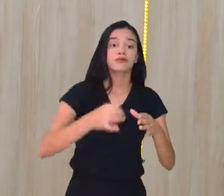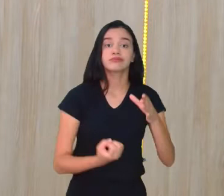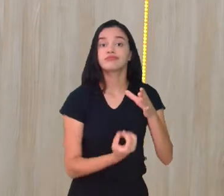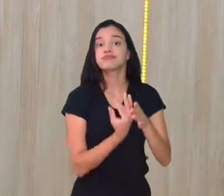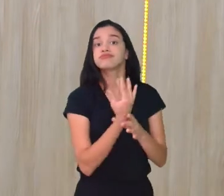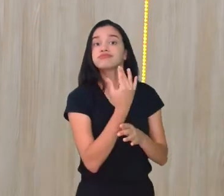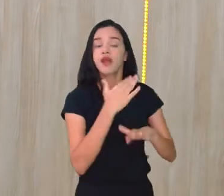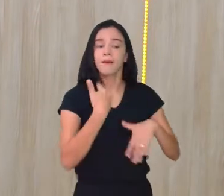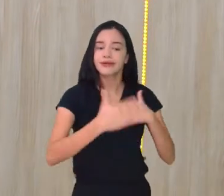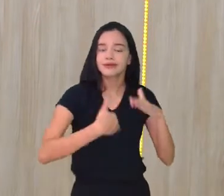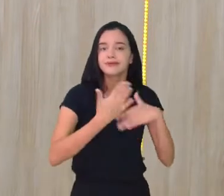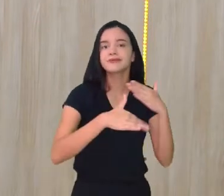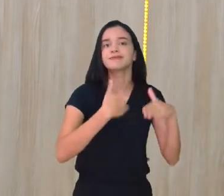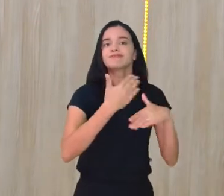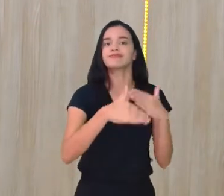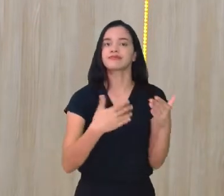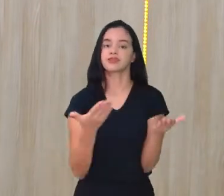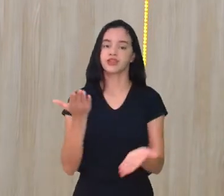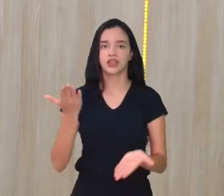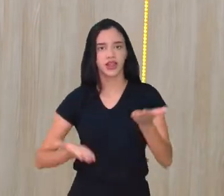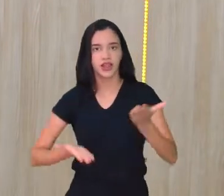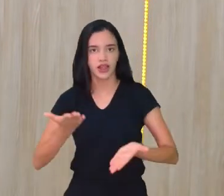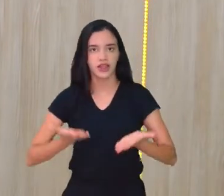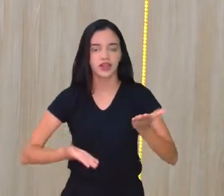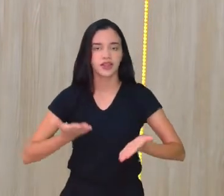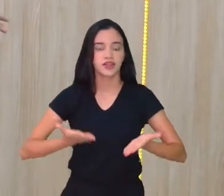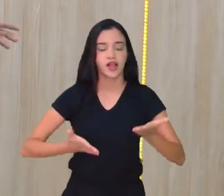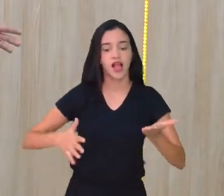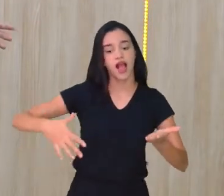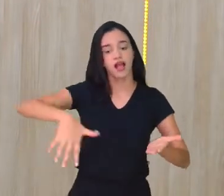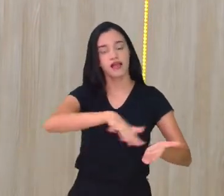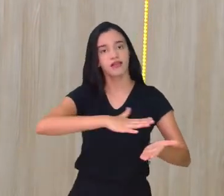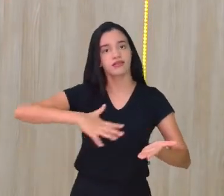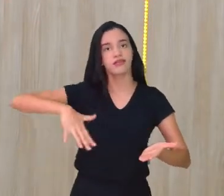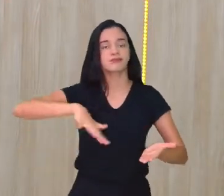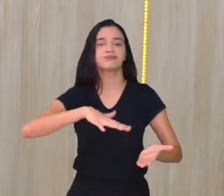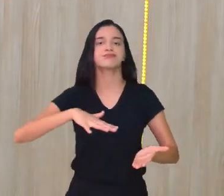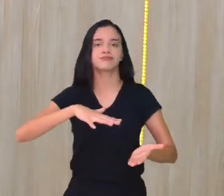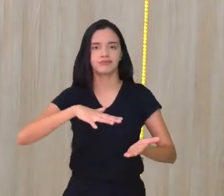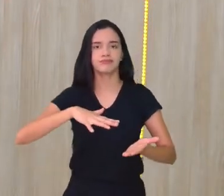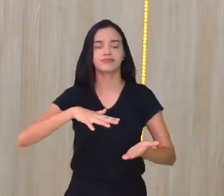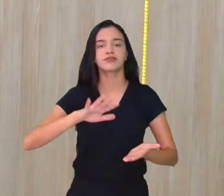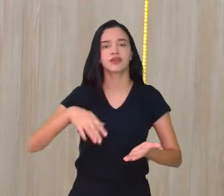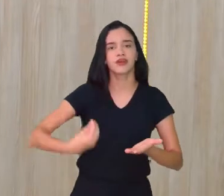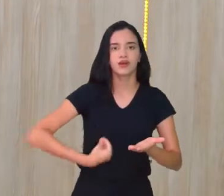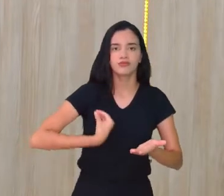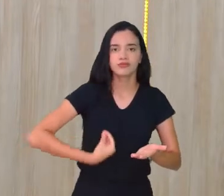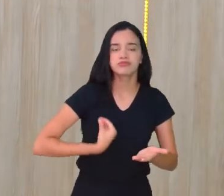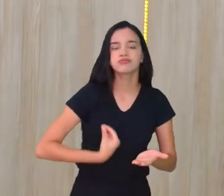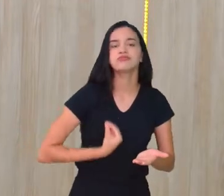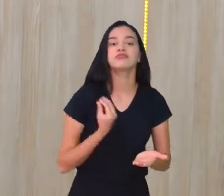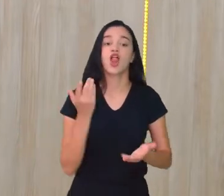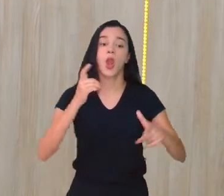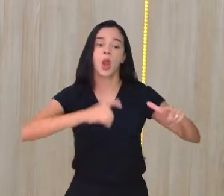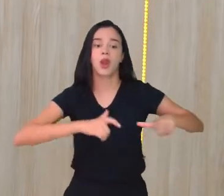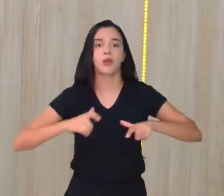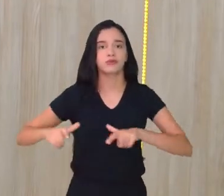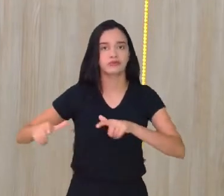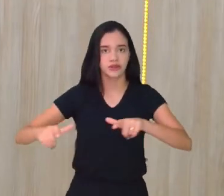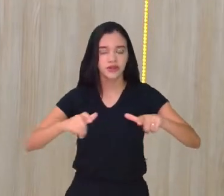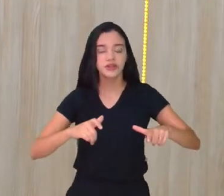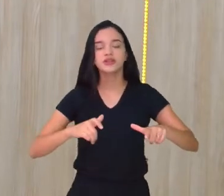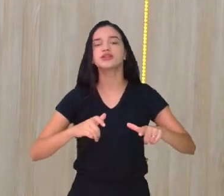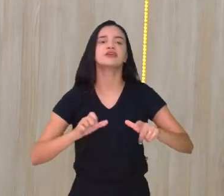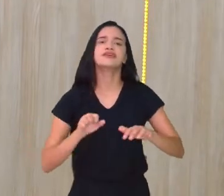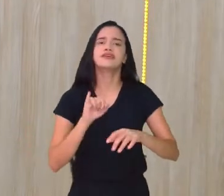e manter ali aquele equilíbrio no ambiente em que vai estar ali se localizando.